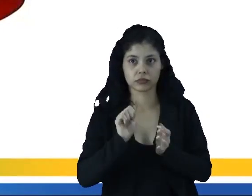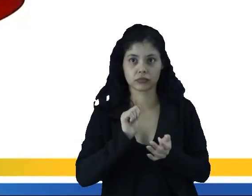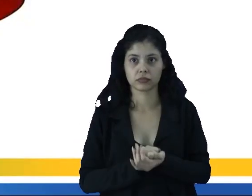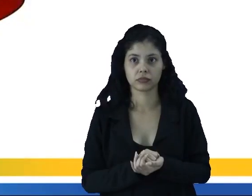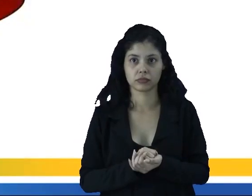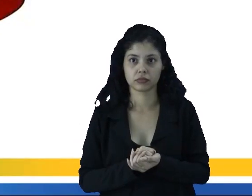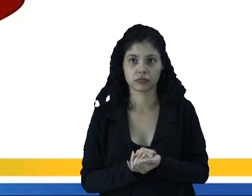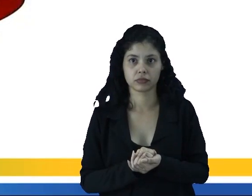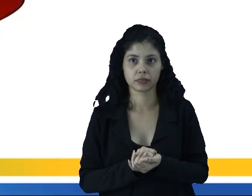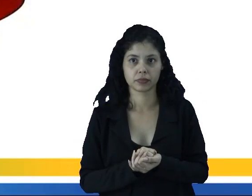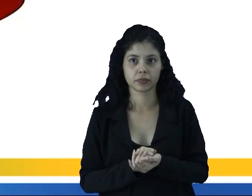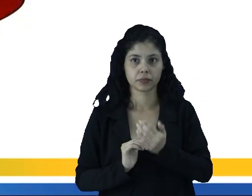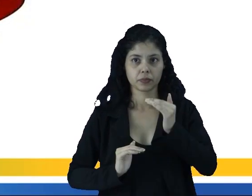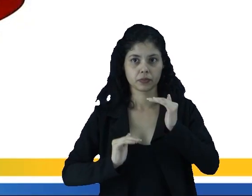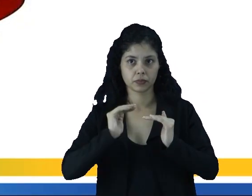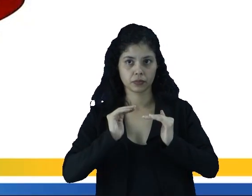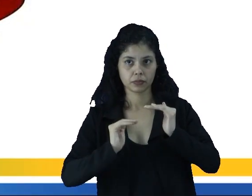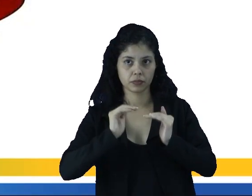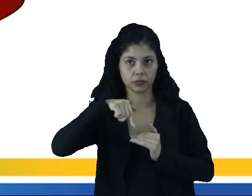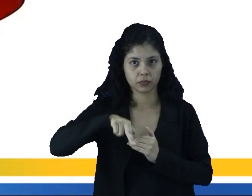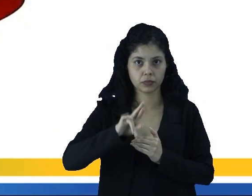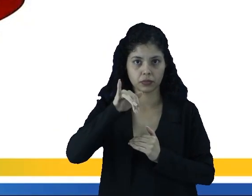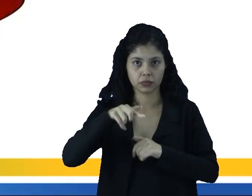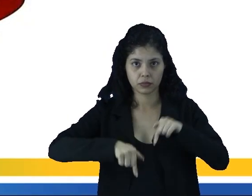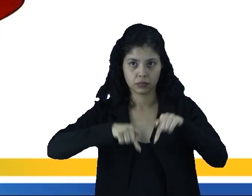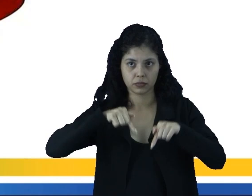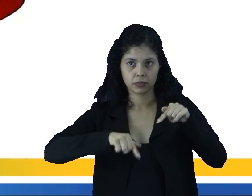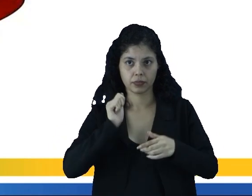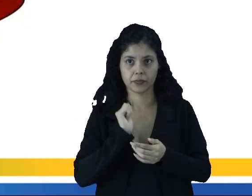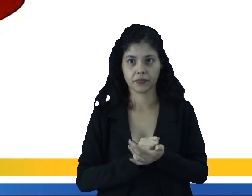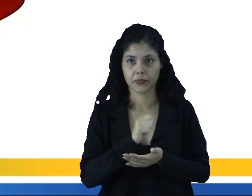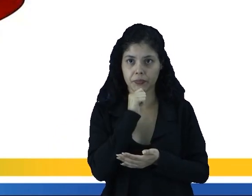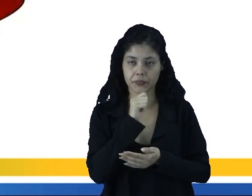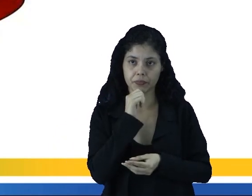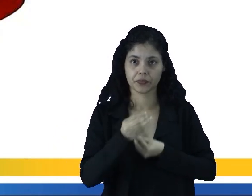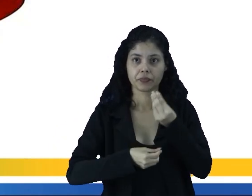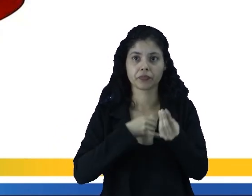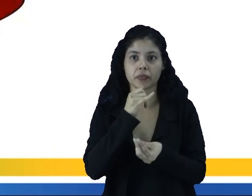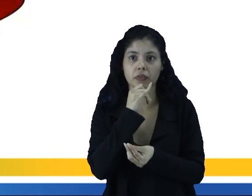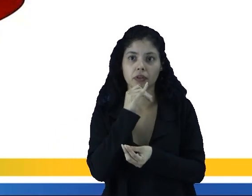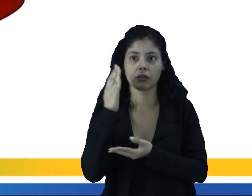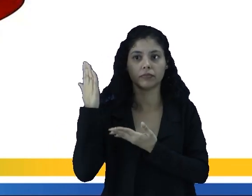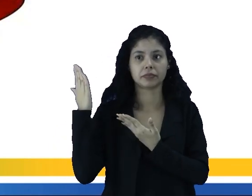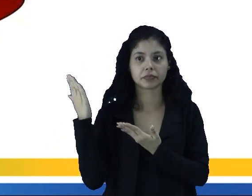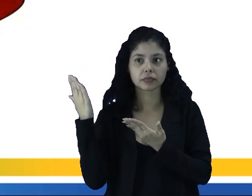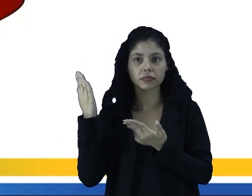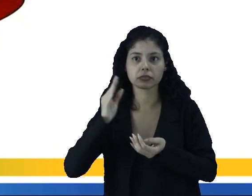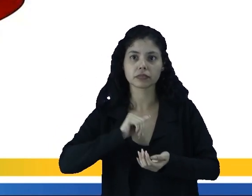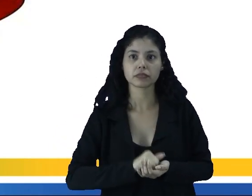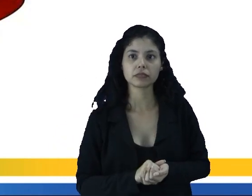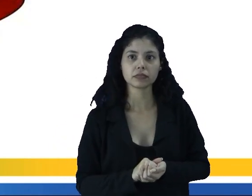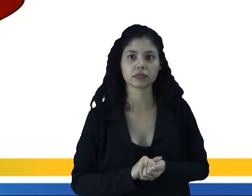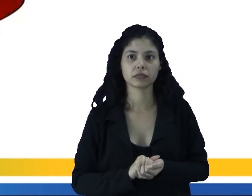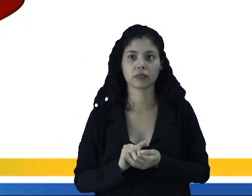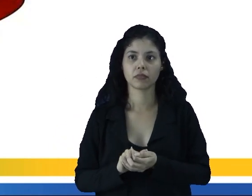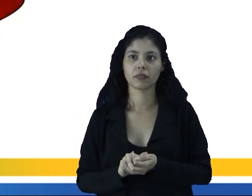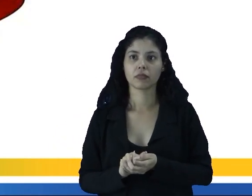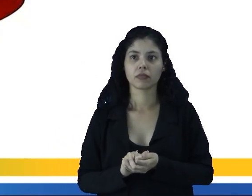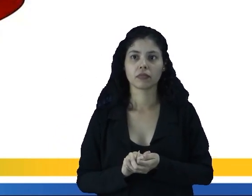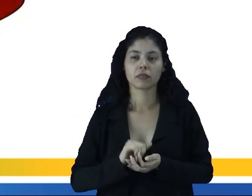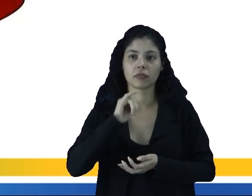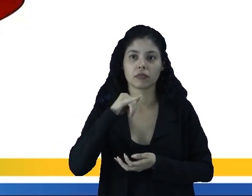é a nossa regulação química. Então, como exemplo de regulação química, eu trouxe para vocês as concentrações